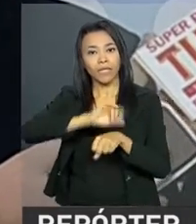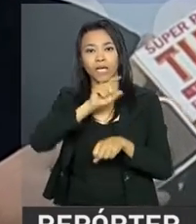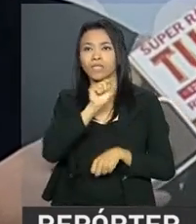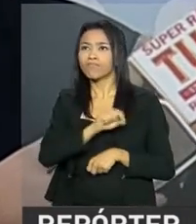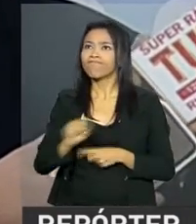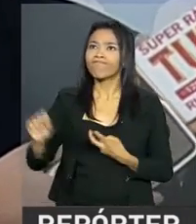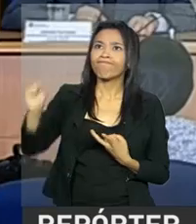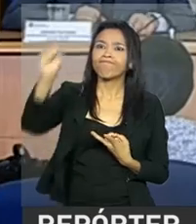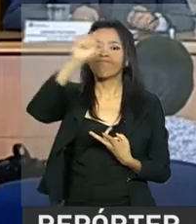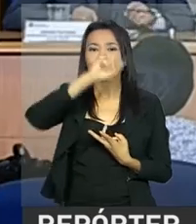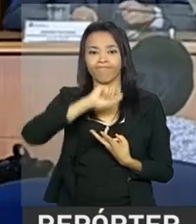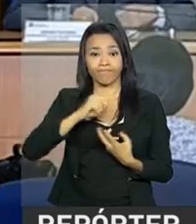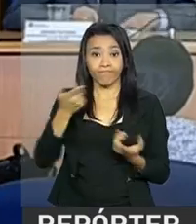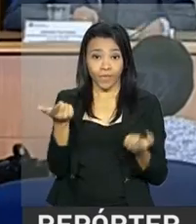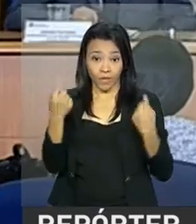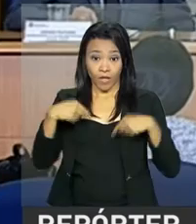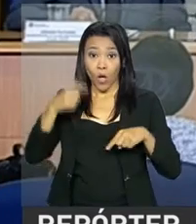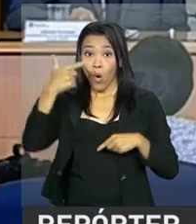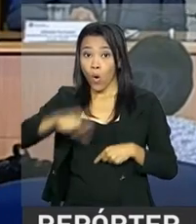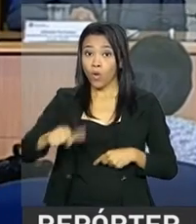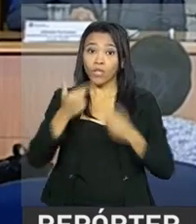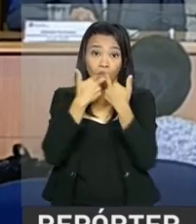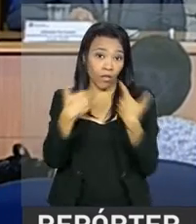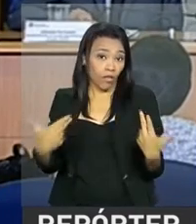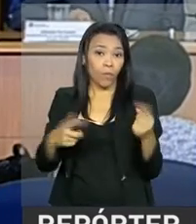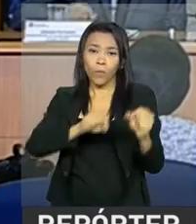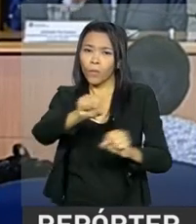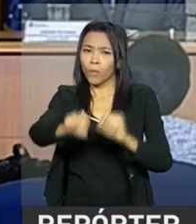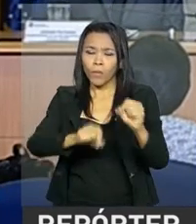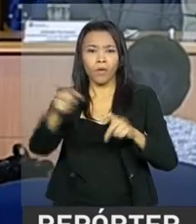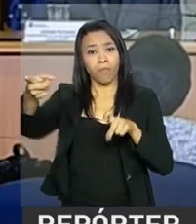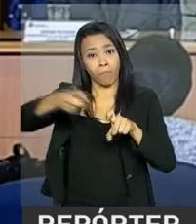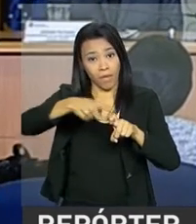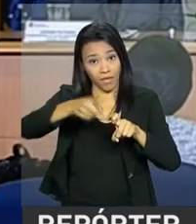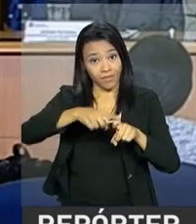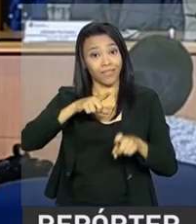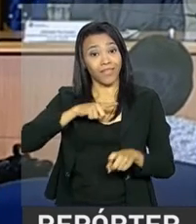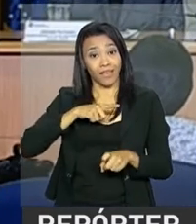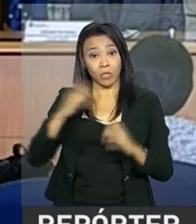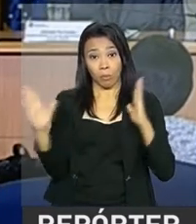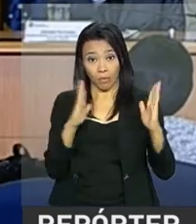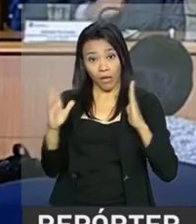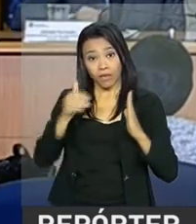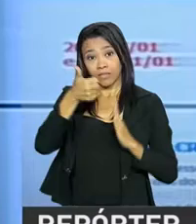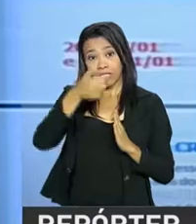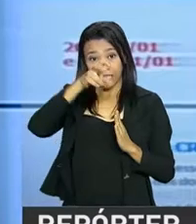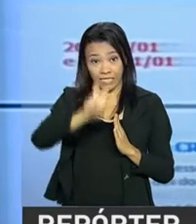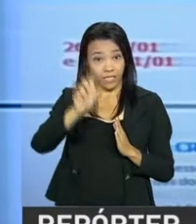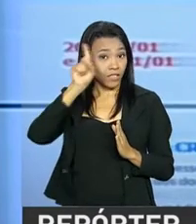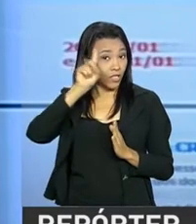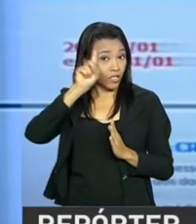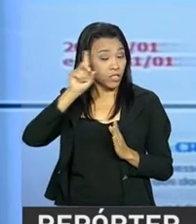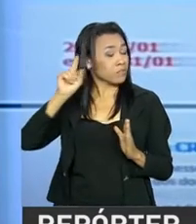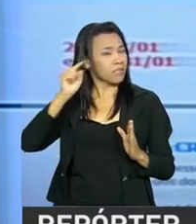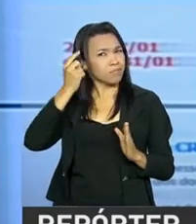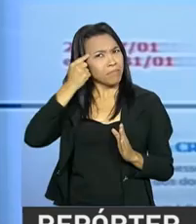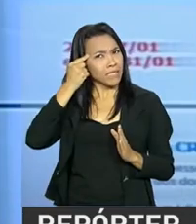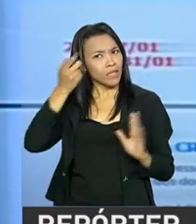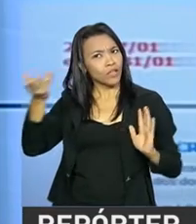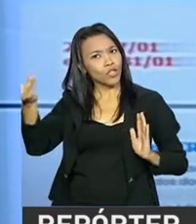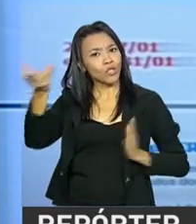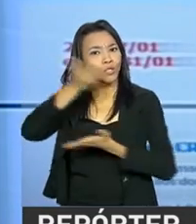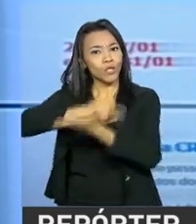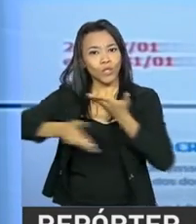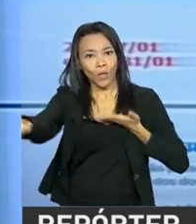metropolitana, basicamente. Outra novidade é que o médico terá 15 dias depois da seleção para trocar de vaga